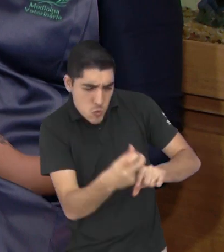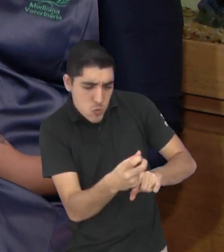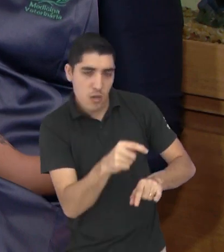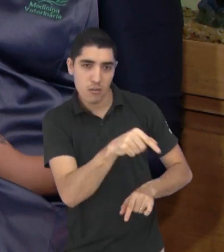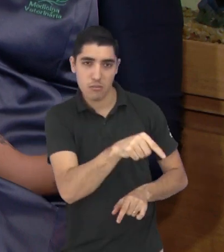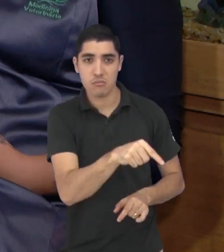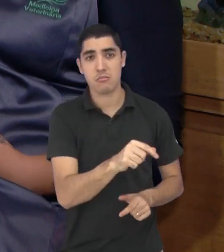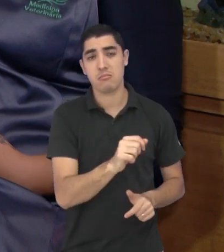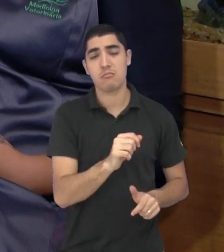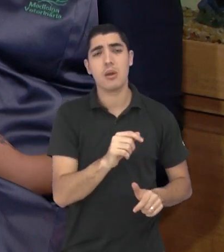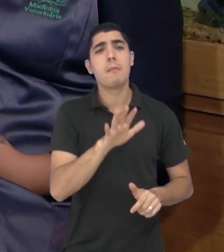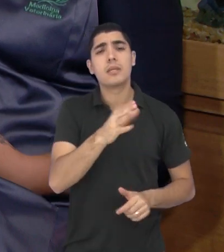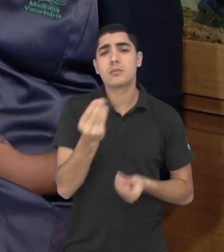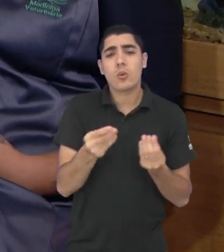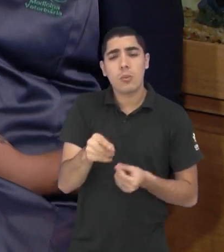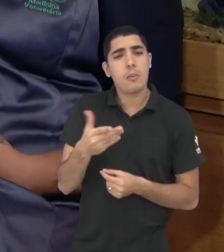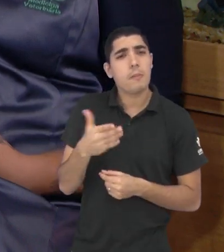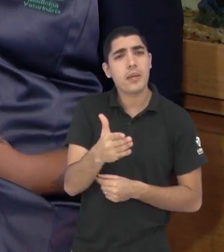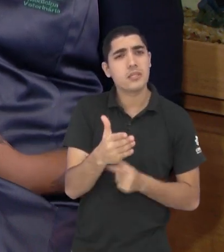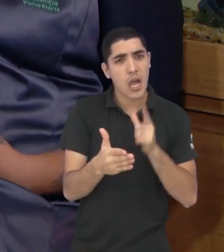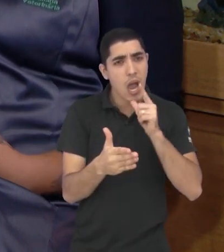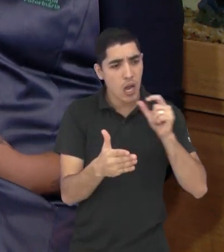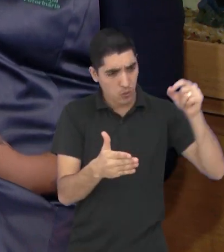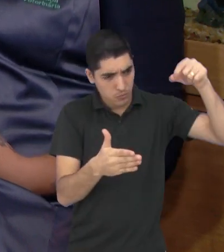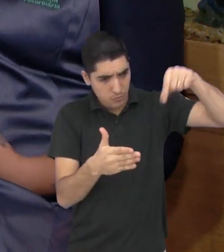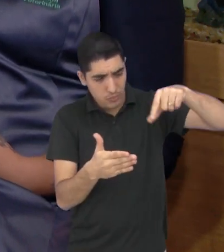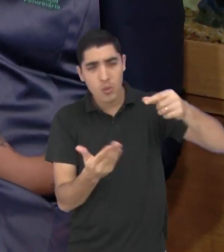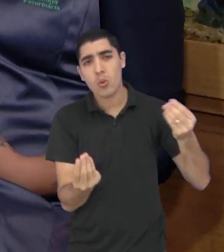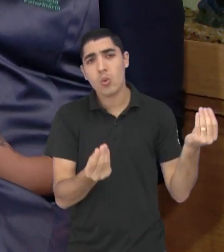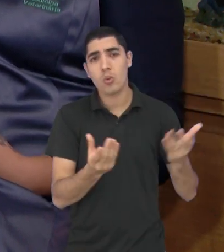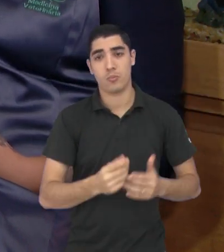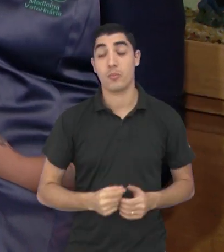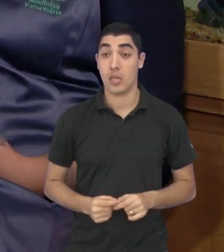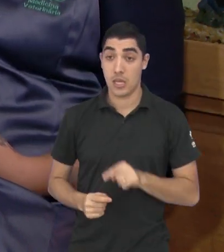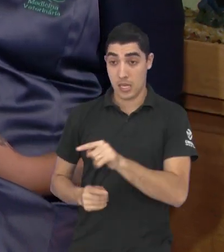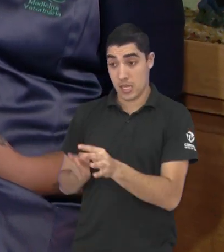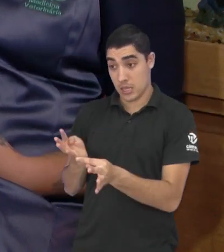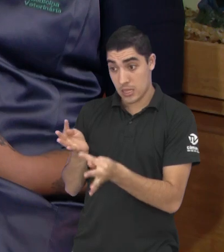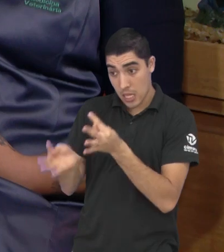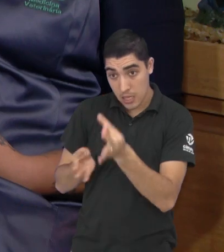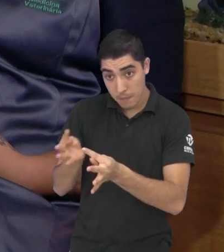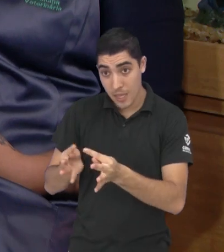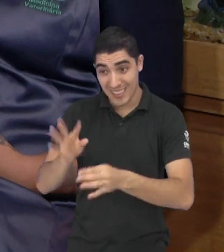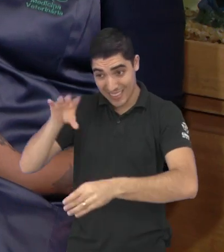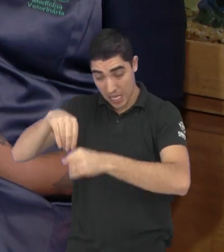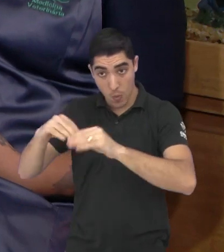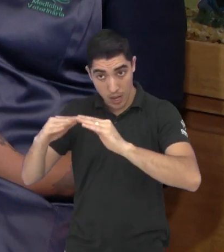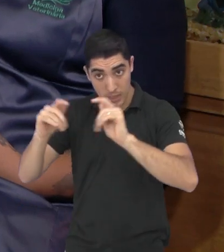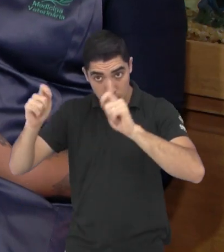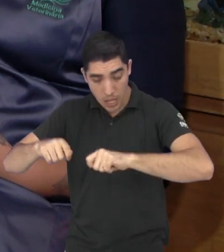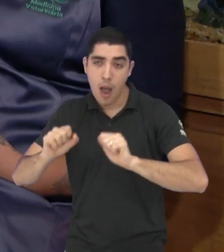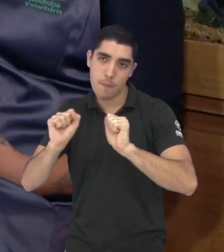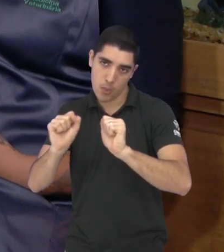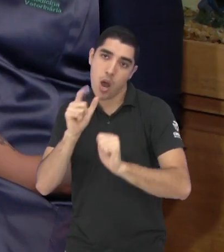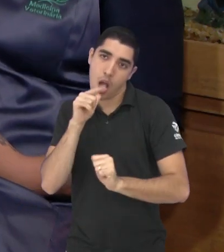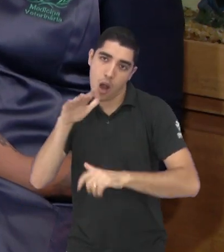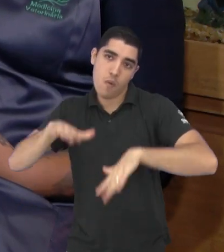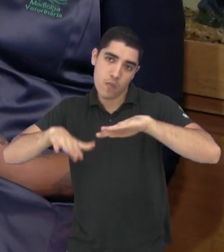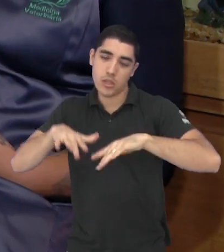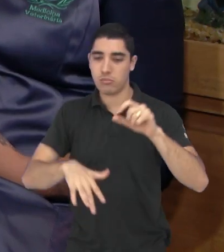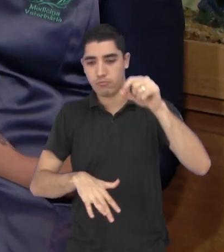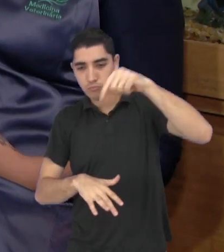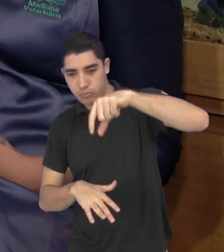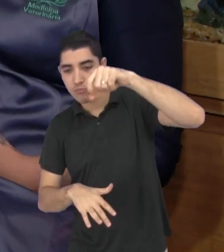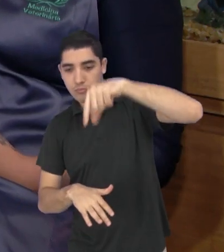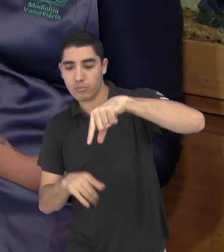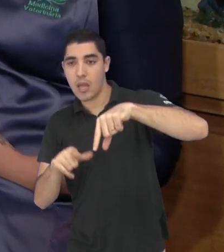de manejo para você conseguir dar quando é comprimido. E para o peixe, joga na água? Então, quando o tratamento pode ser feito em casa e pode ser feito na água,